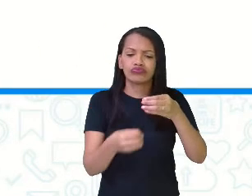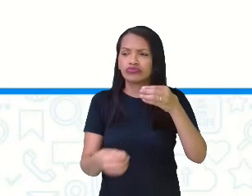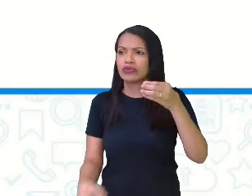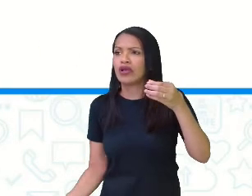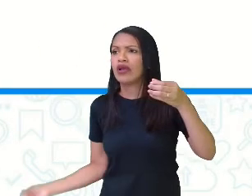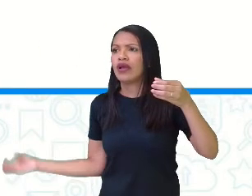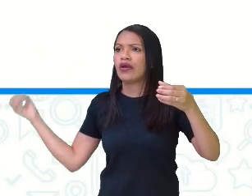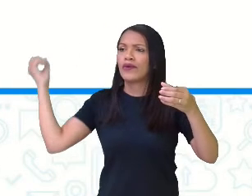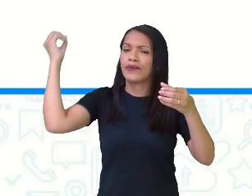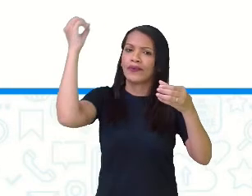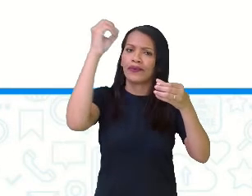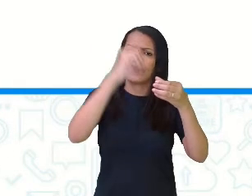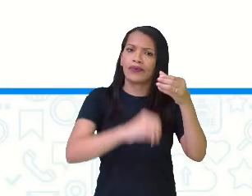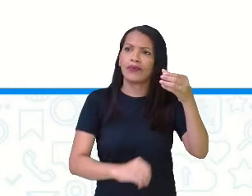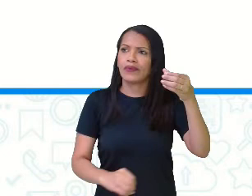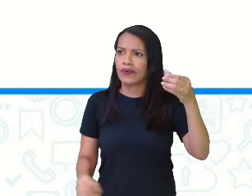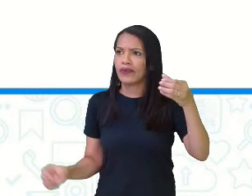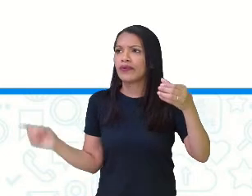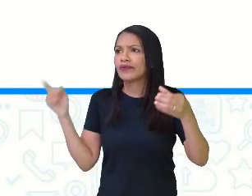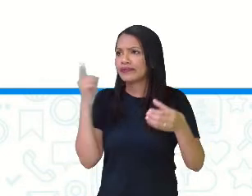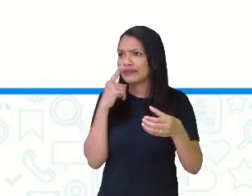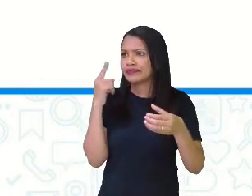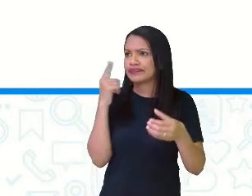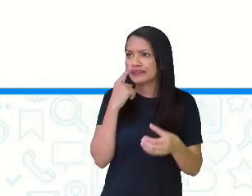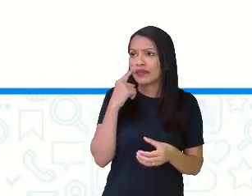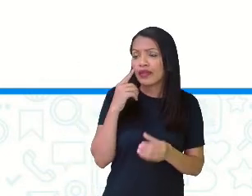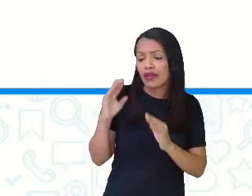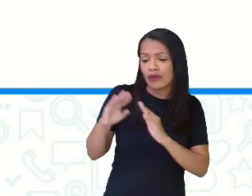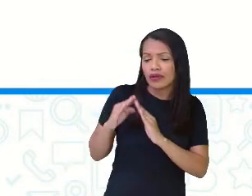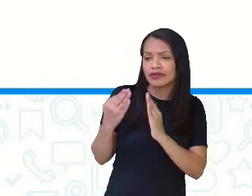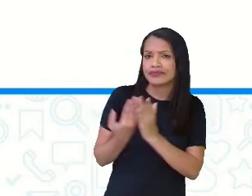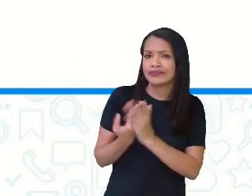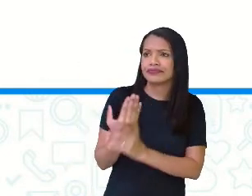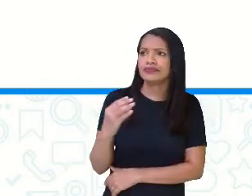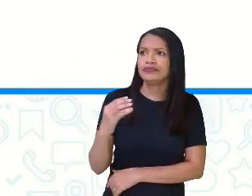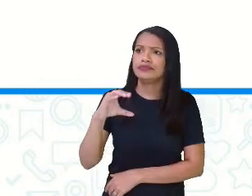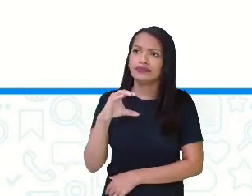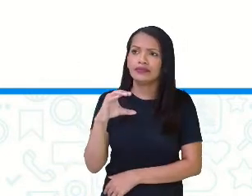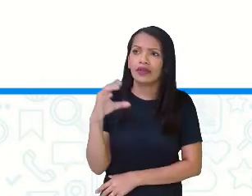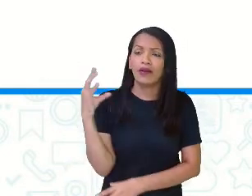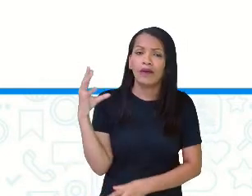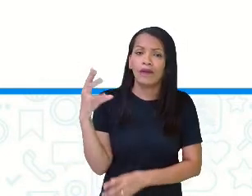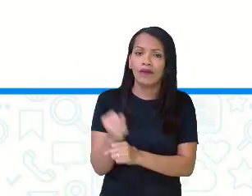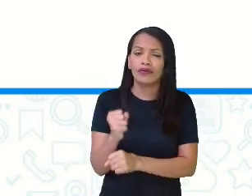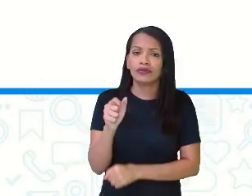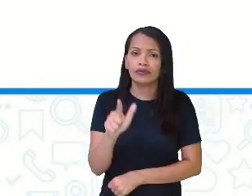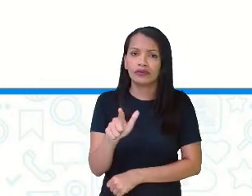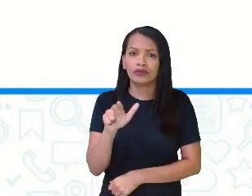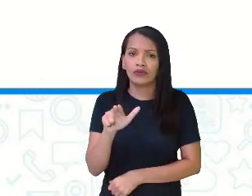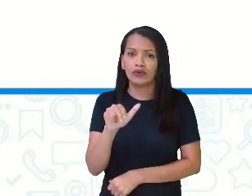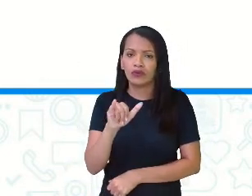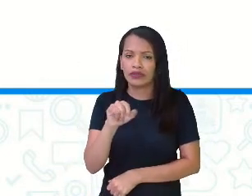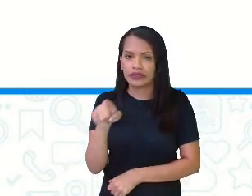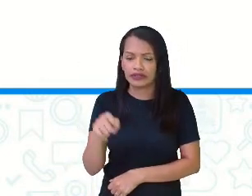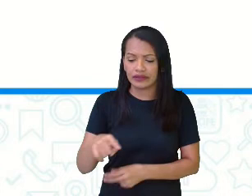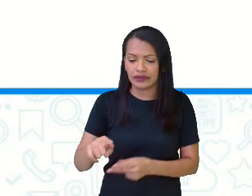aqui, os pontos que Luiz, Joana e Antônio marcaram aparecem na tabela a